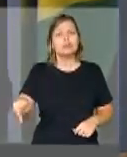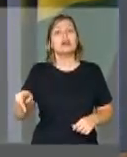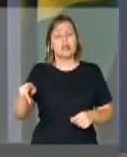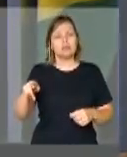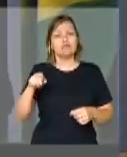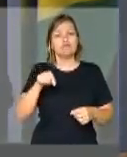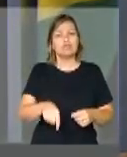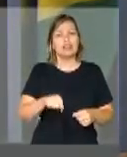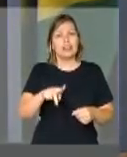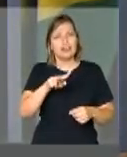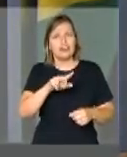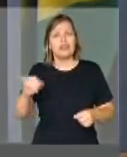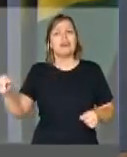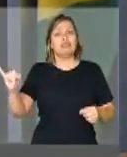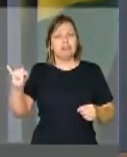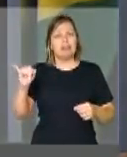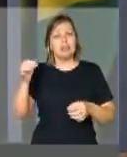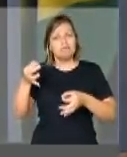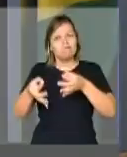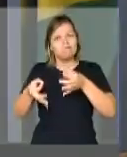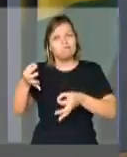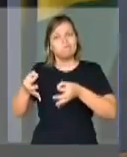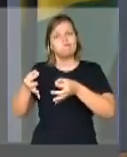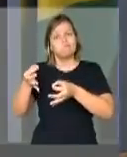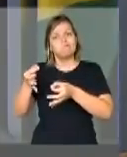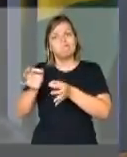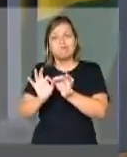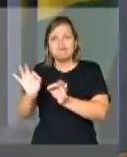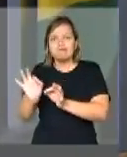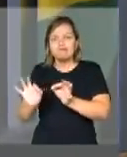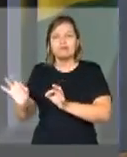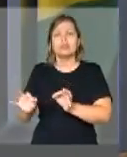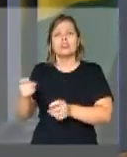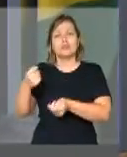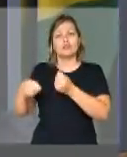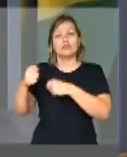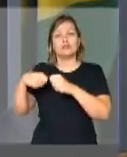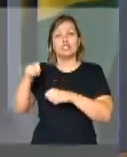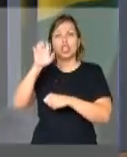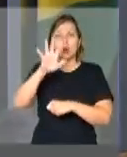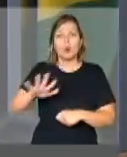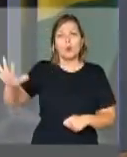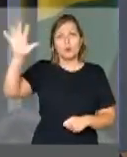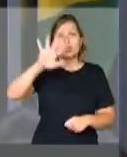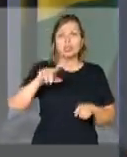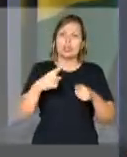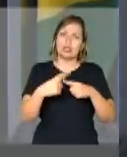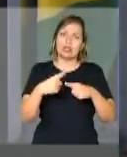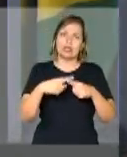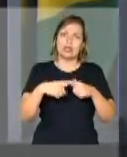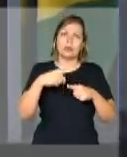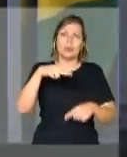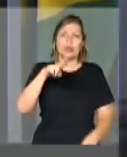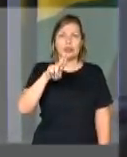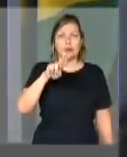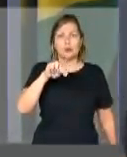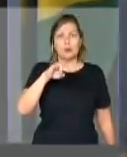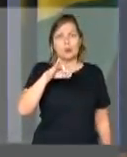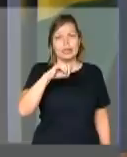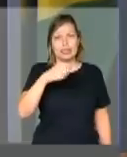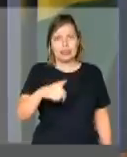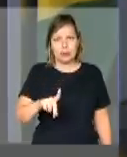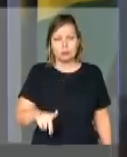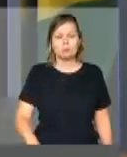estados e também para a União. A reforma também vai no sentido de garantir que os pobres não pagam